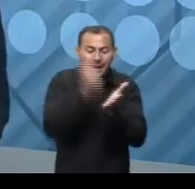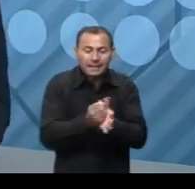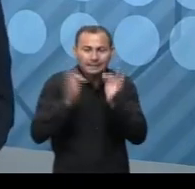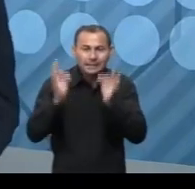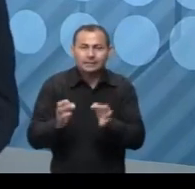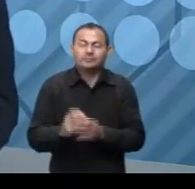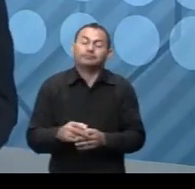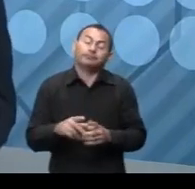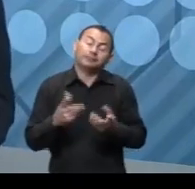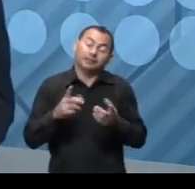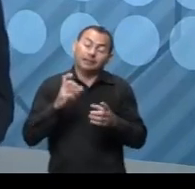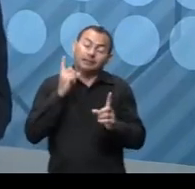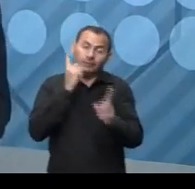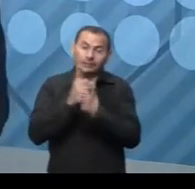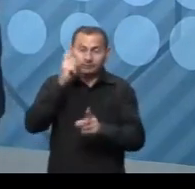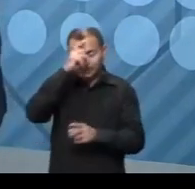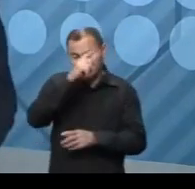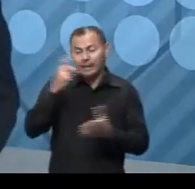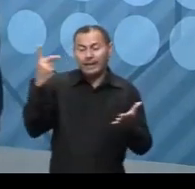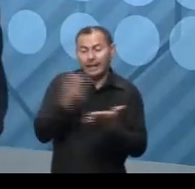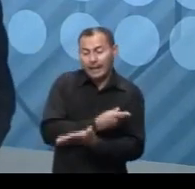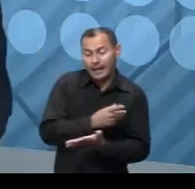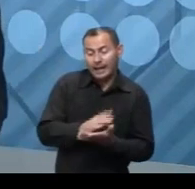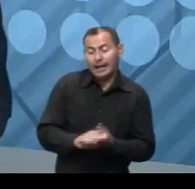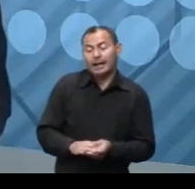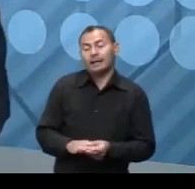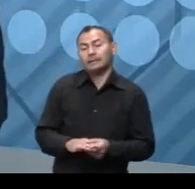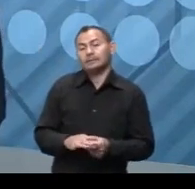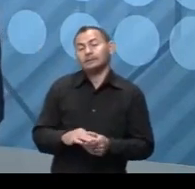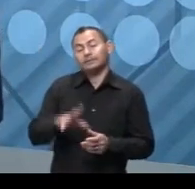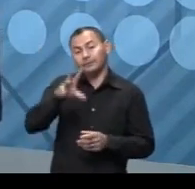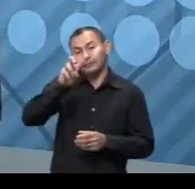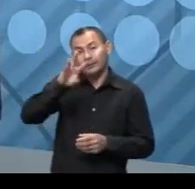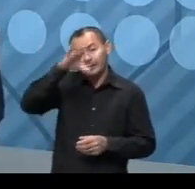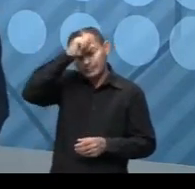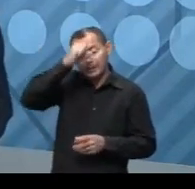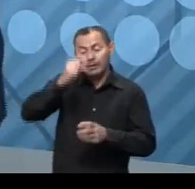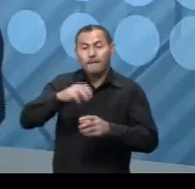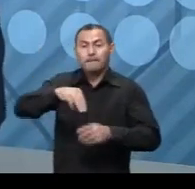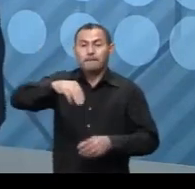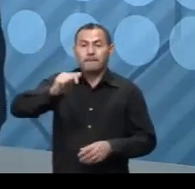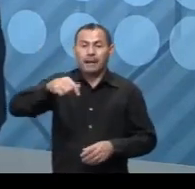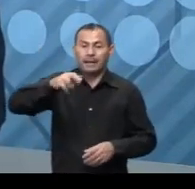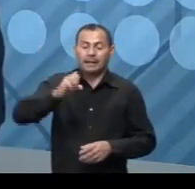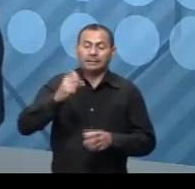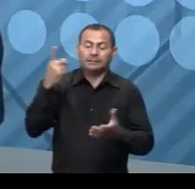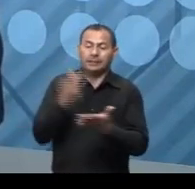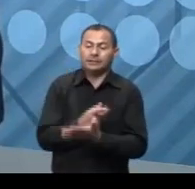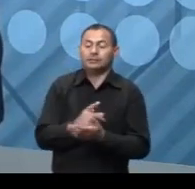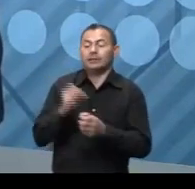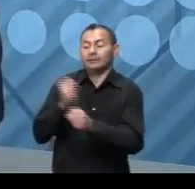dificuldade porque é errando que a gente vai aprender. Melhor errar numa maquete do que fazer uma construção no terreno vizinho, né?